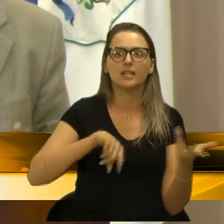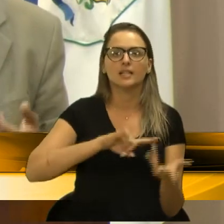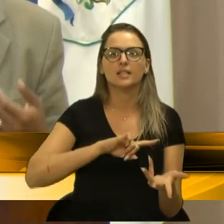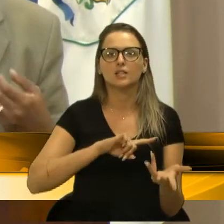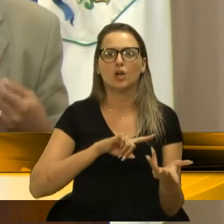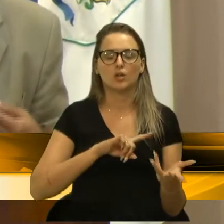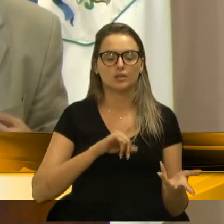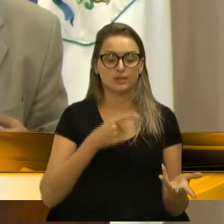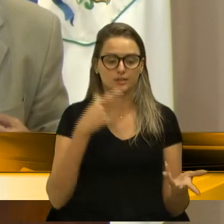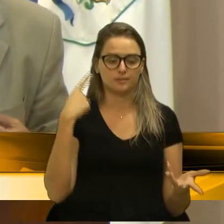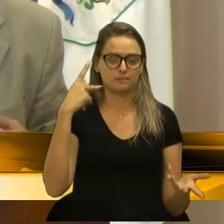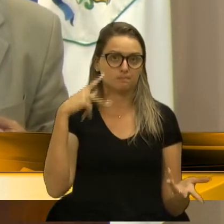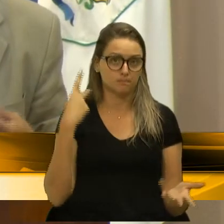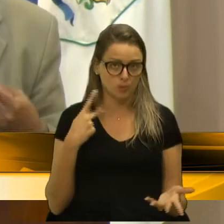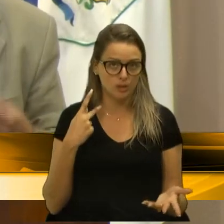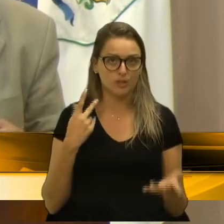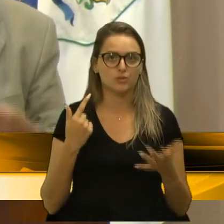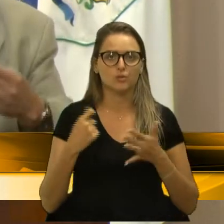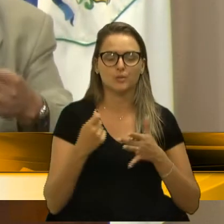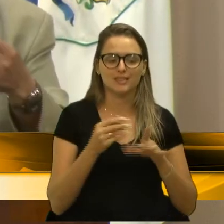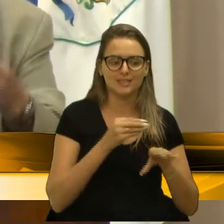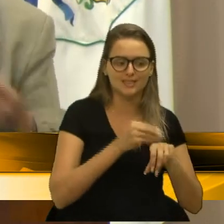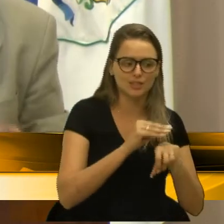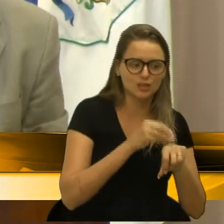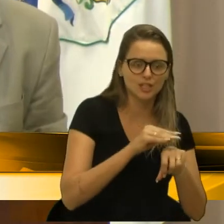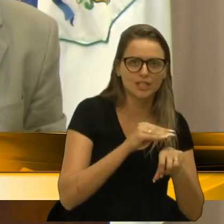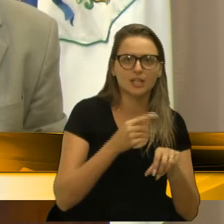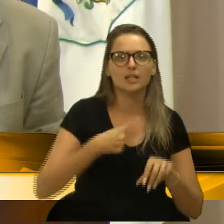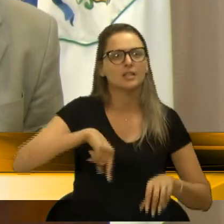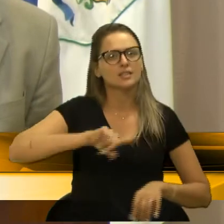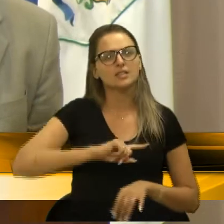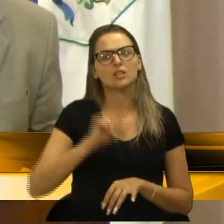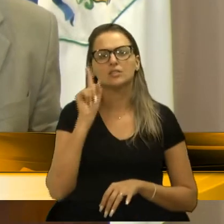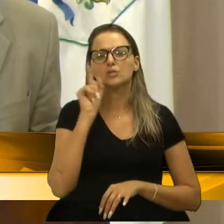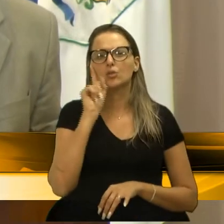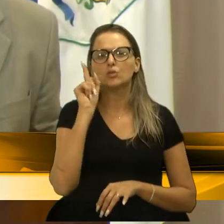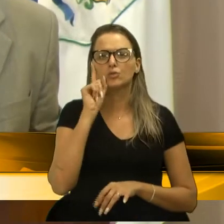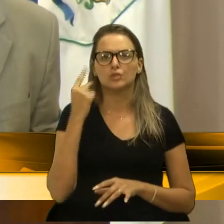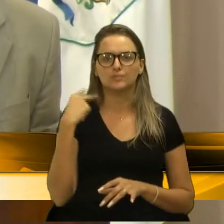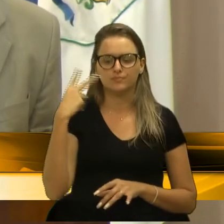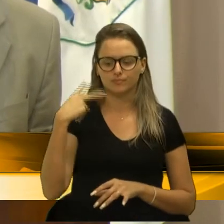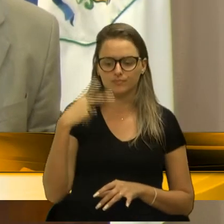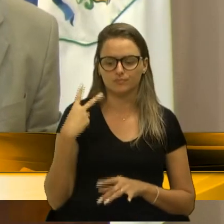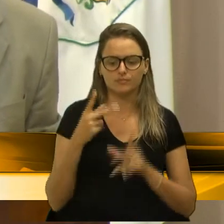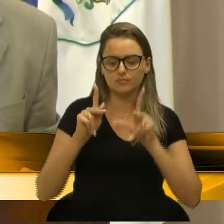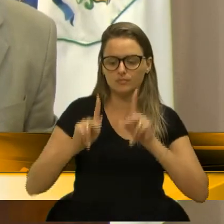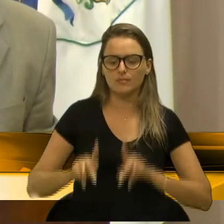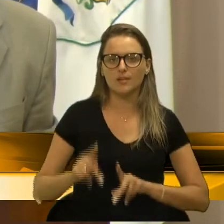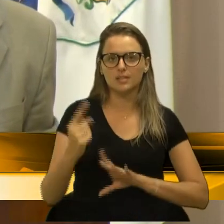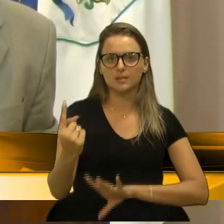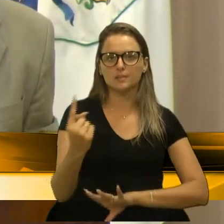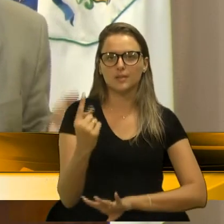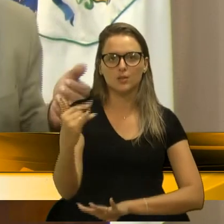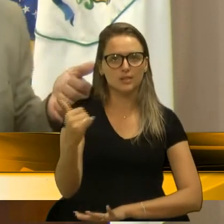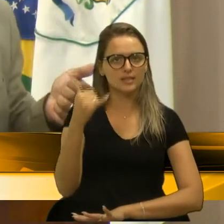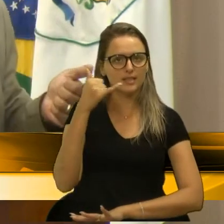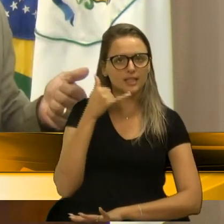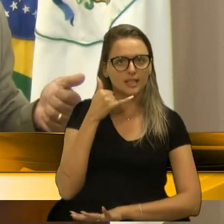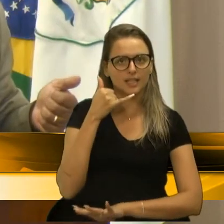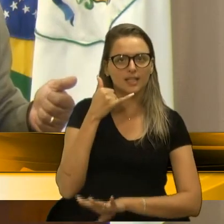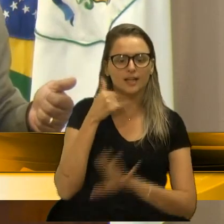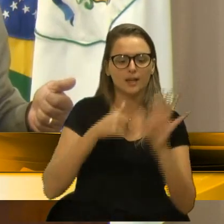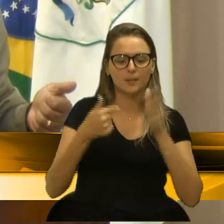temos a obrigação, porque o dia a dia nosso aqui de vereadores, dificilmente alguém nos liga para dizer como é que tu